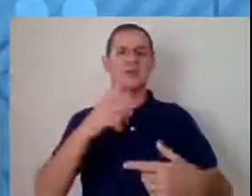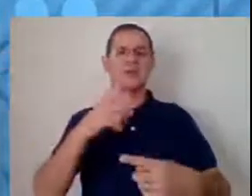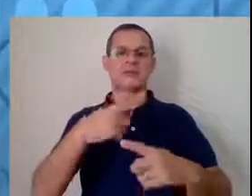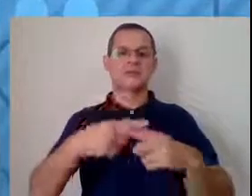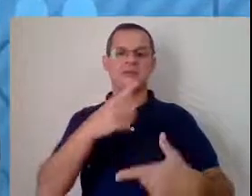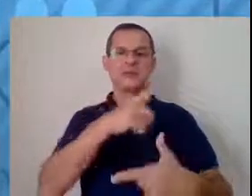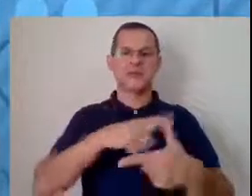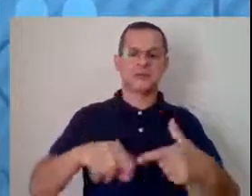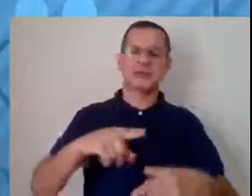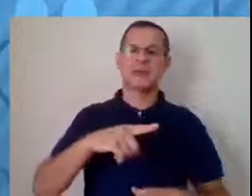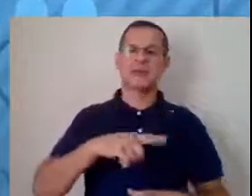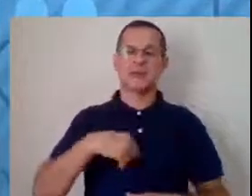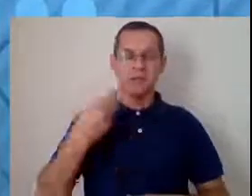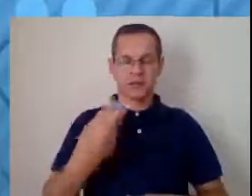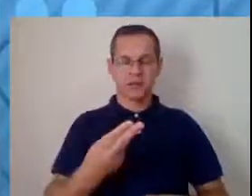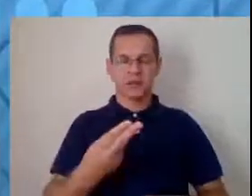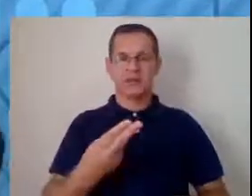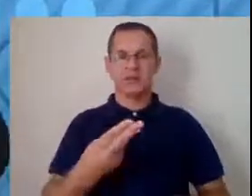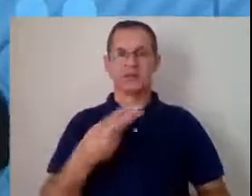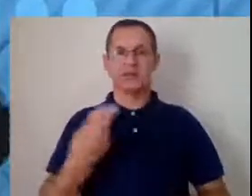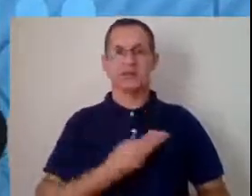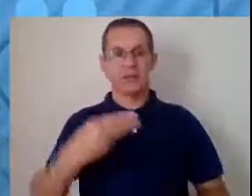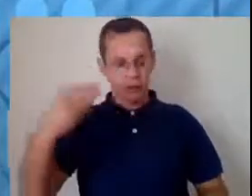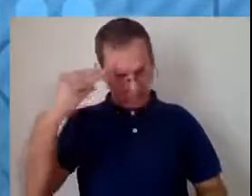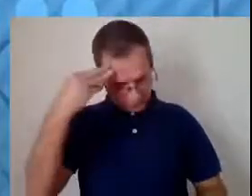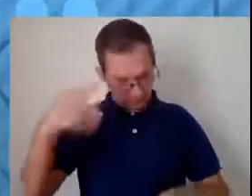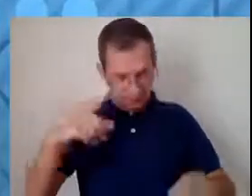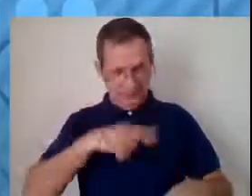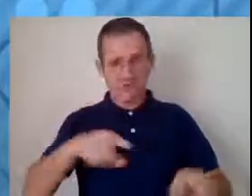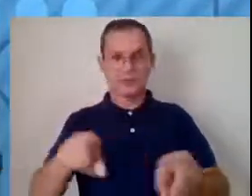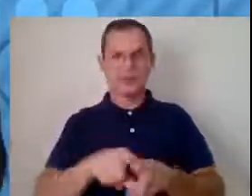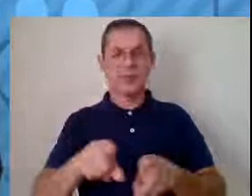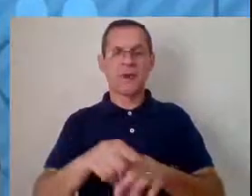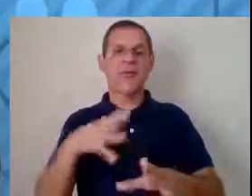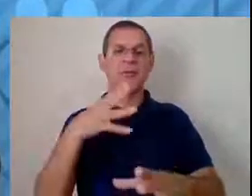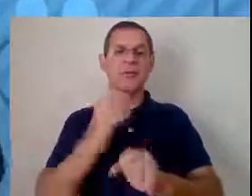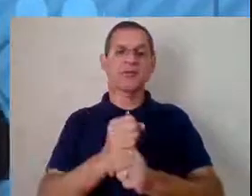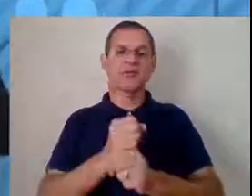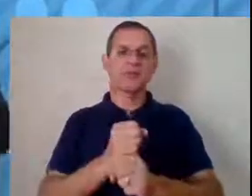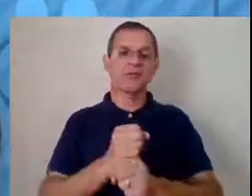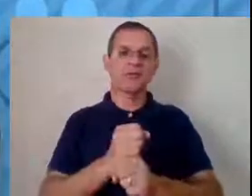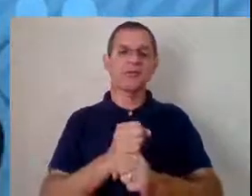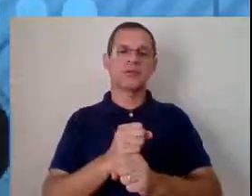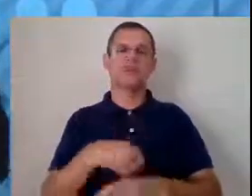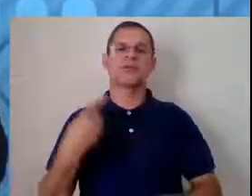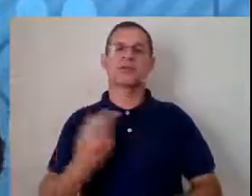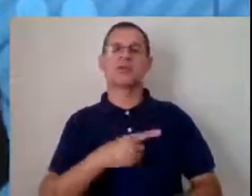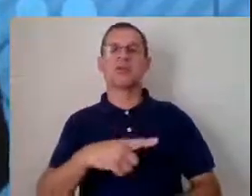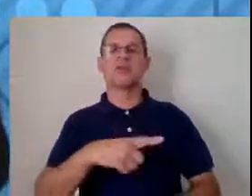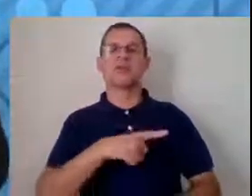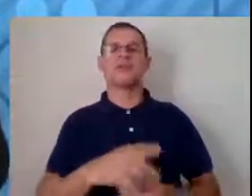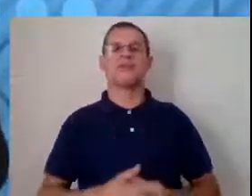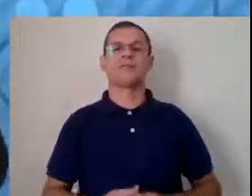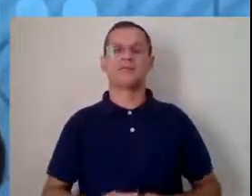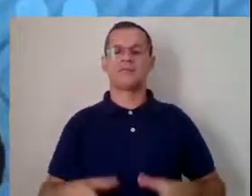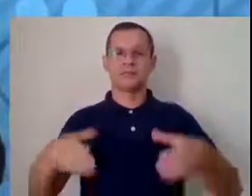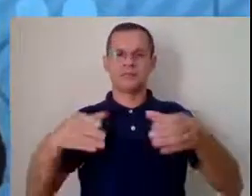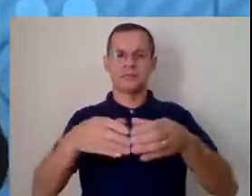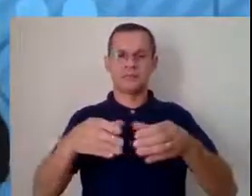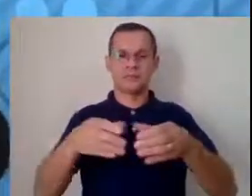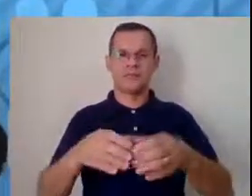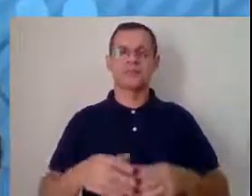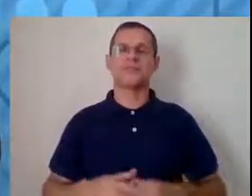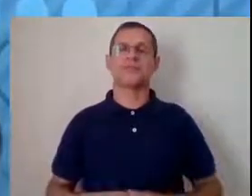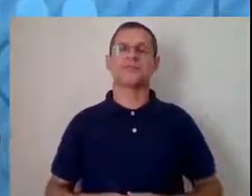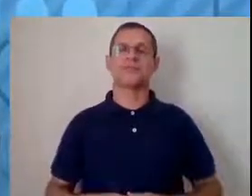é algo que vem à nossa cabeça. Nós também temos algumas operações quando nós falamos dos conjuntos,